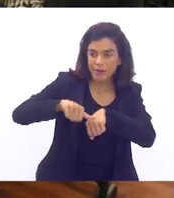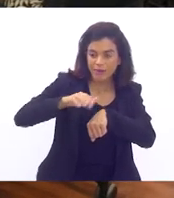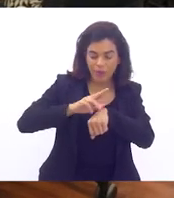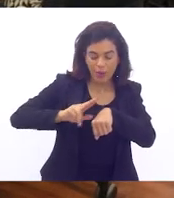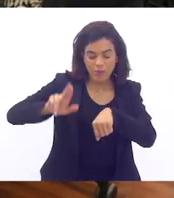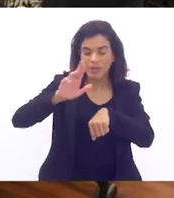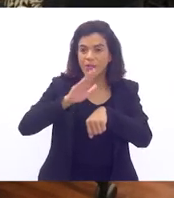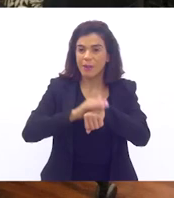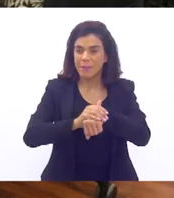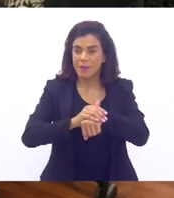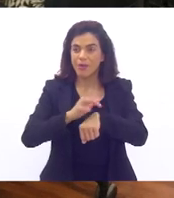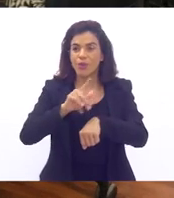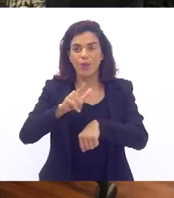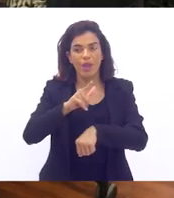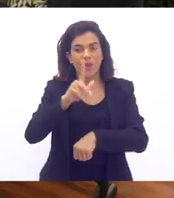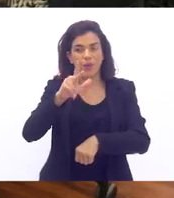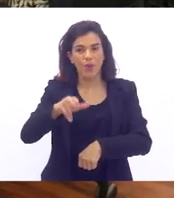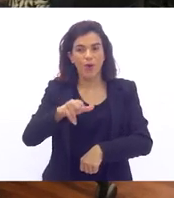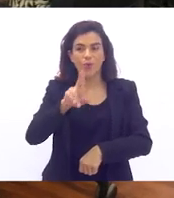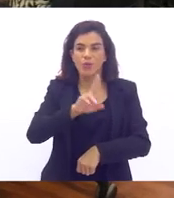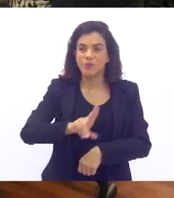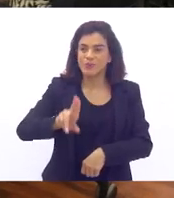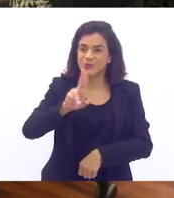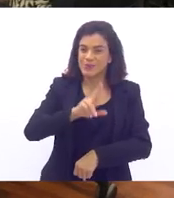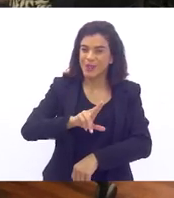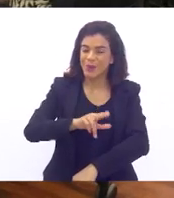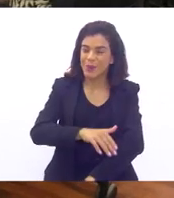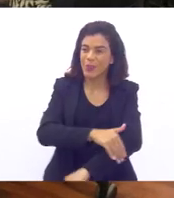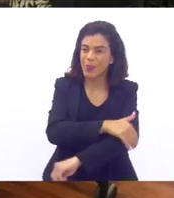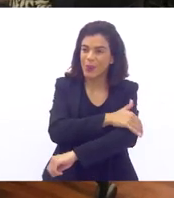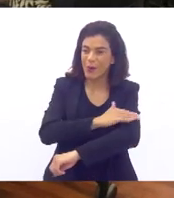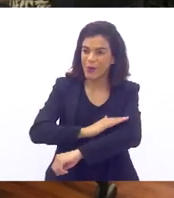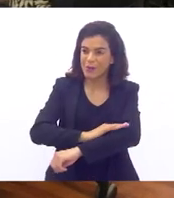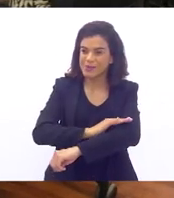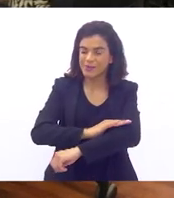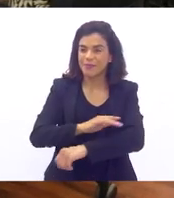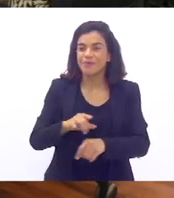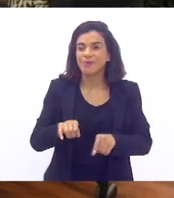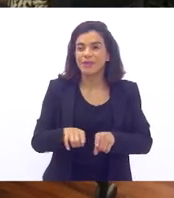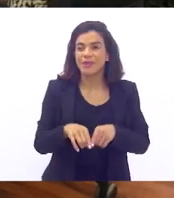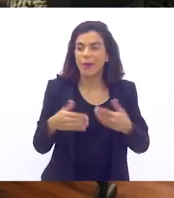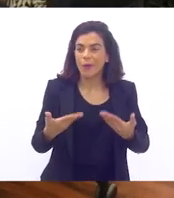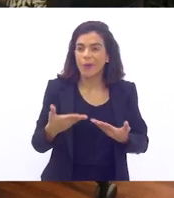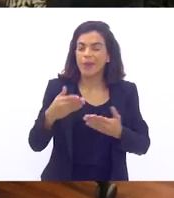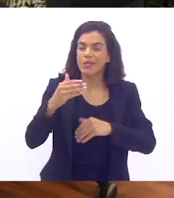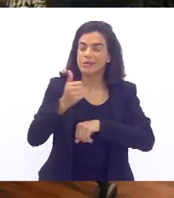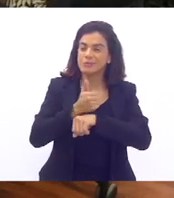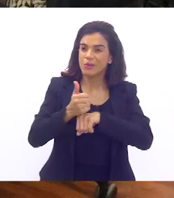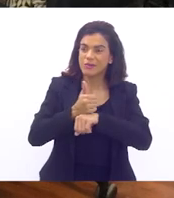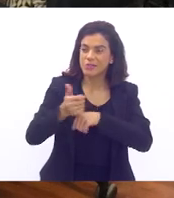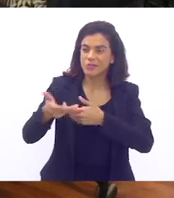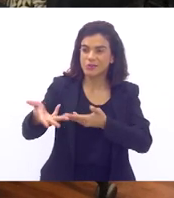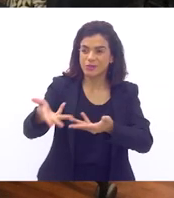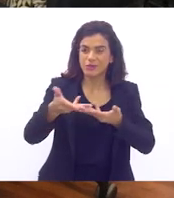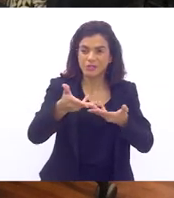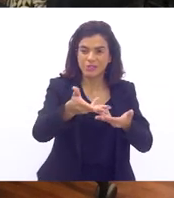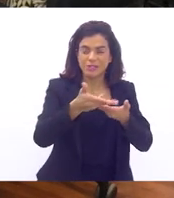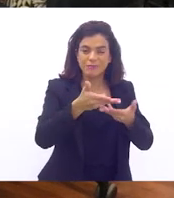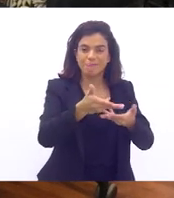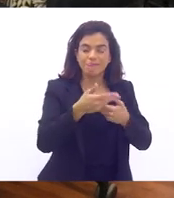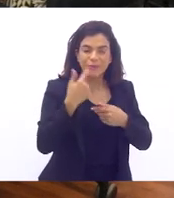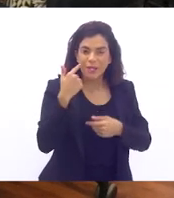não é o mesmo usado no doce e esses profissionais que nós convidamos a estar aqui eles têm uma visão